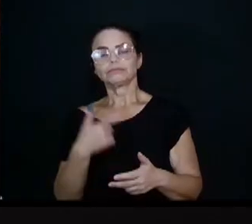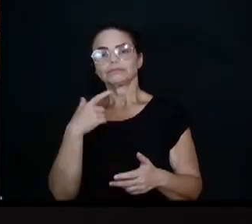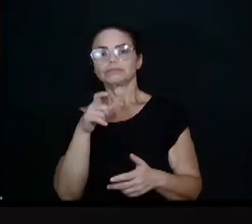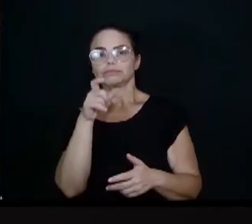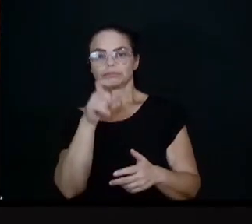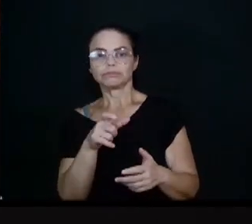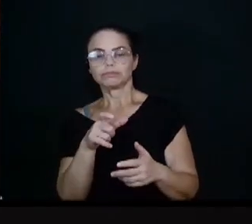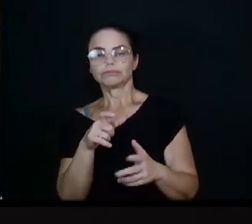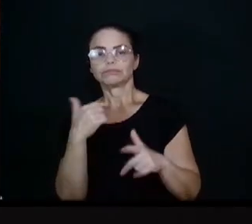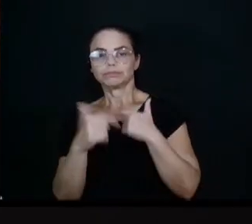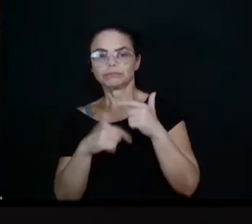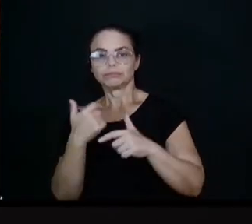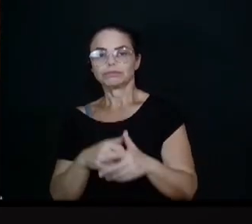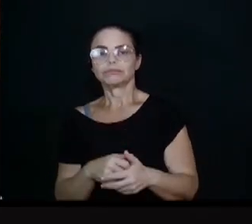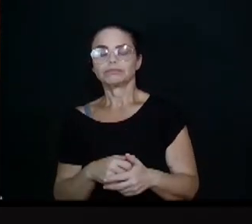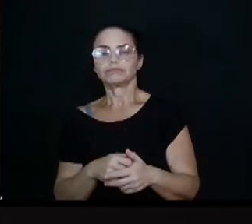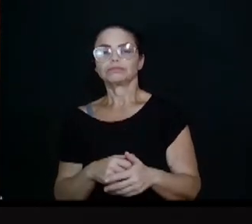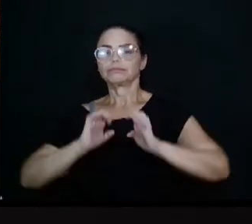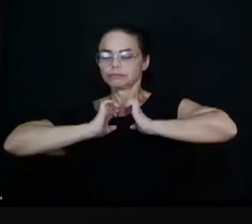sempre de forma ética,